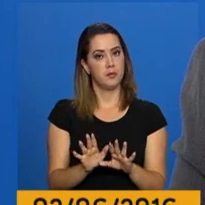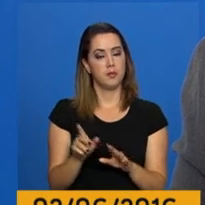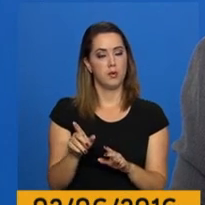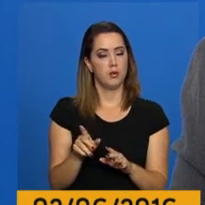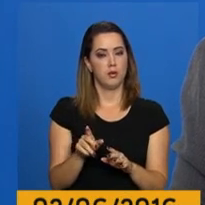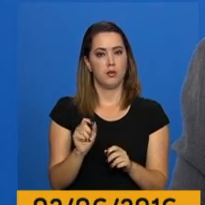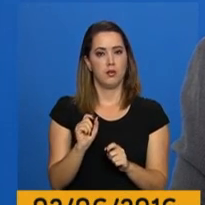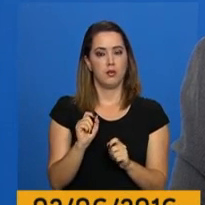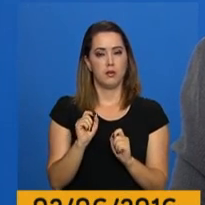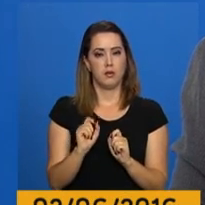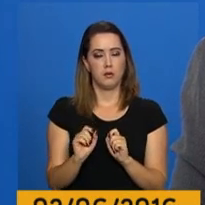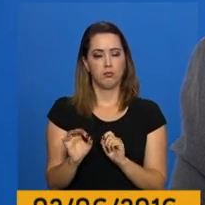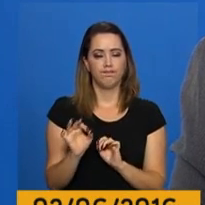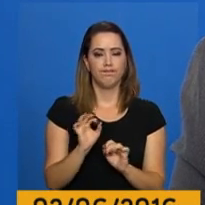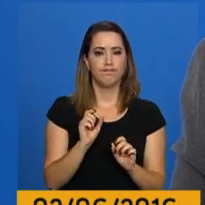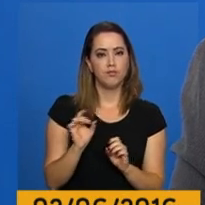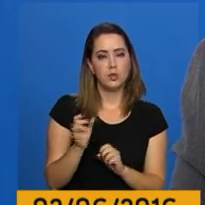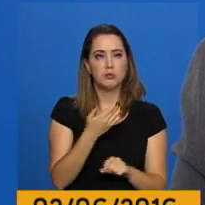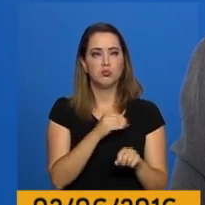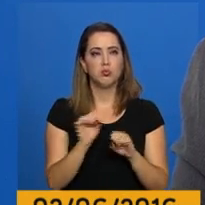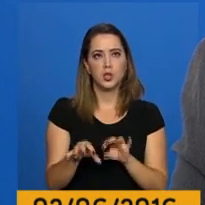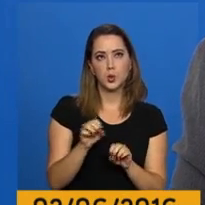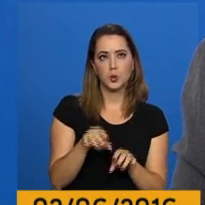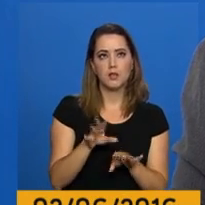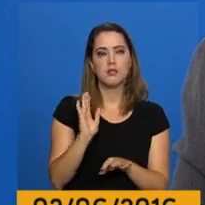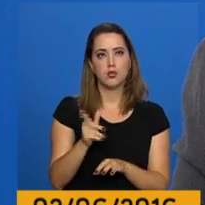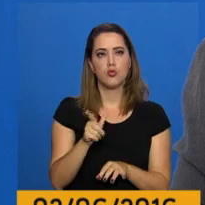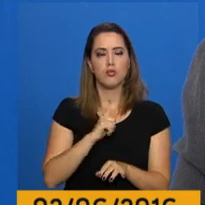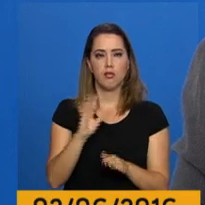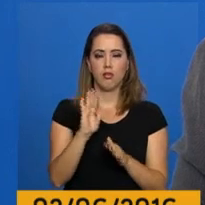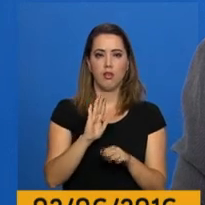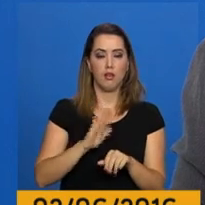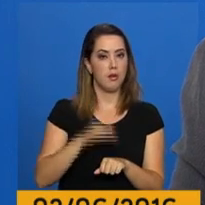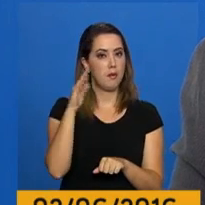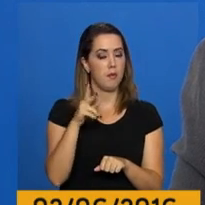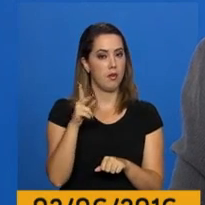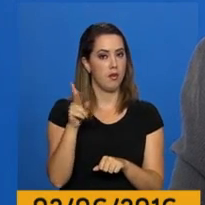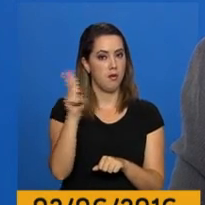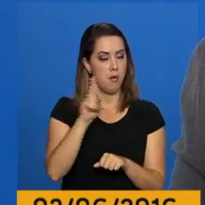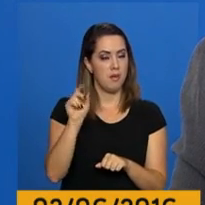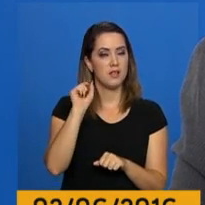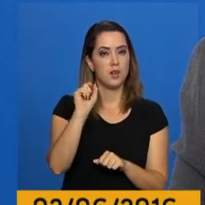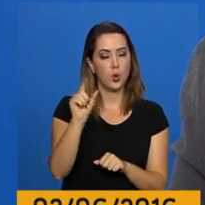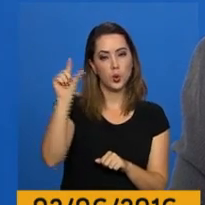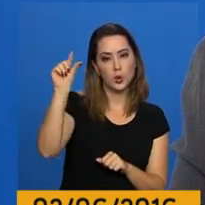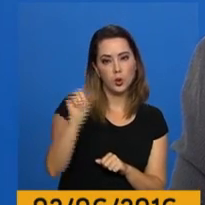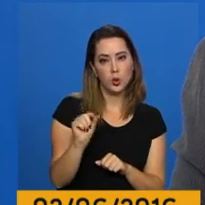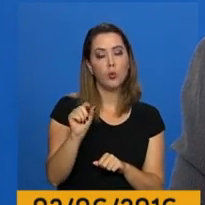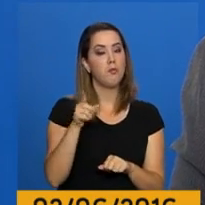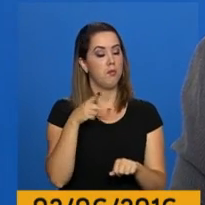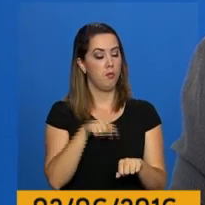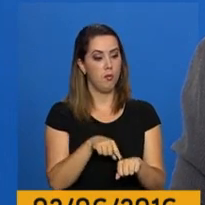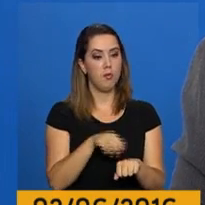verdade, no caso da educação, já se aplicam valores superiores aos valores mínimos previstos na Constituição, isso eu